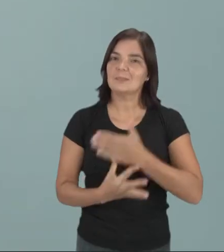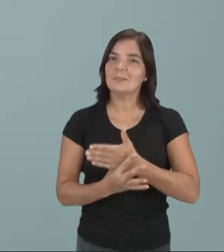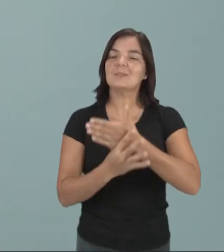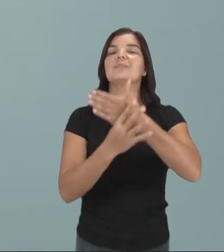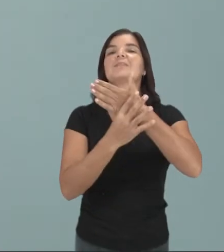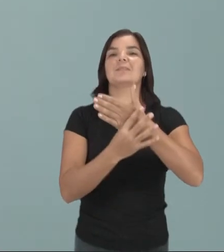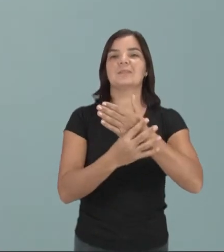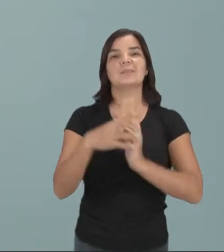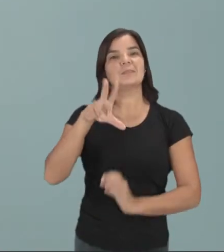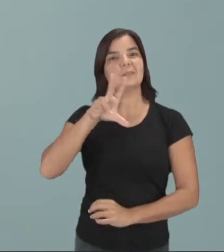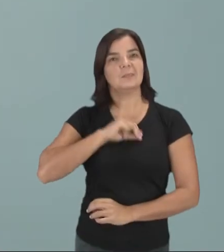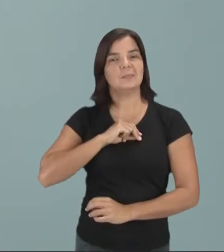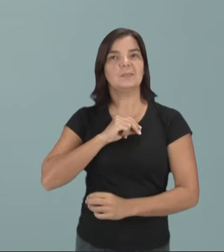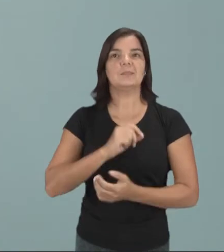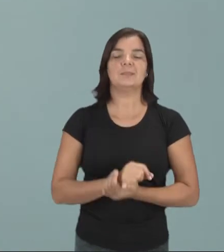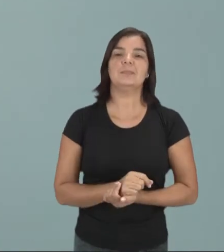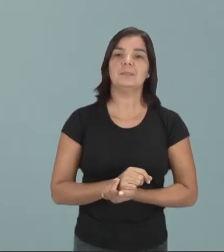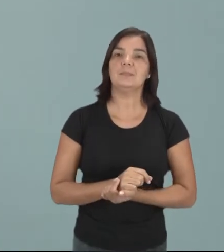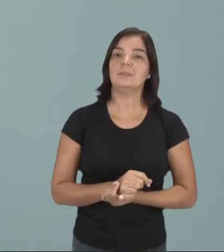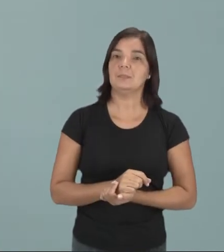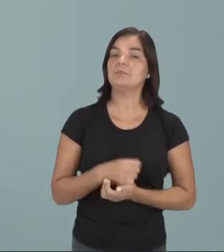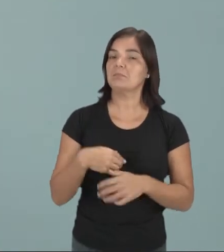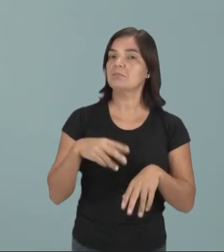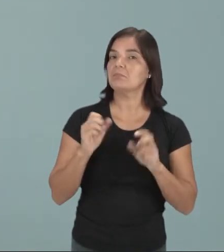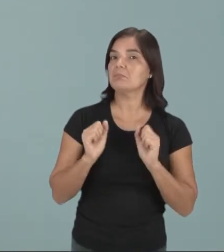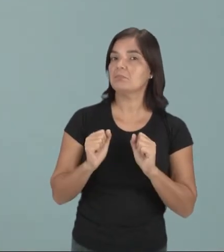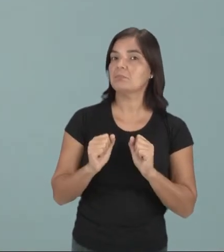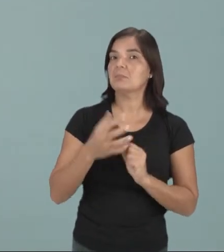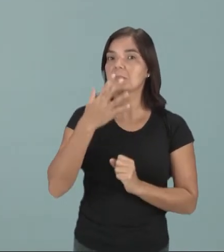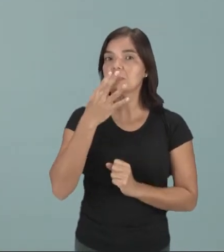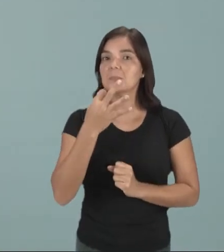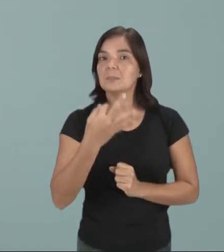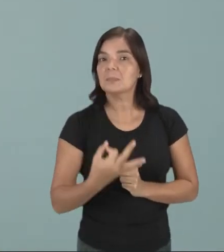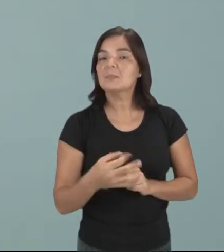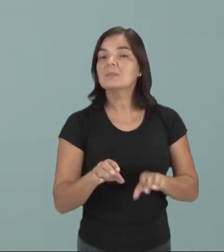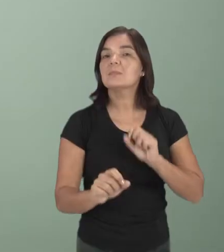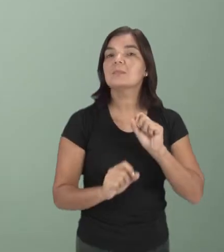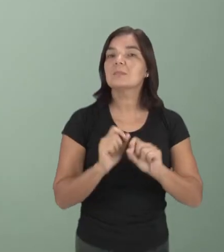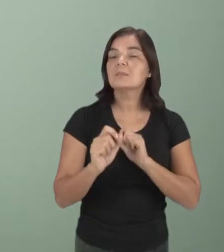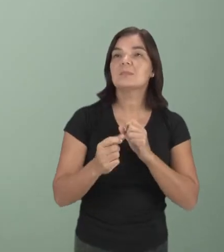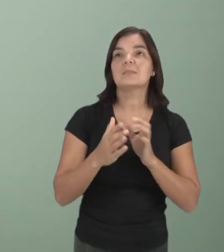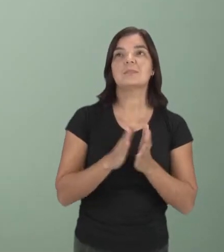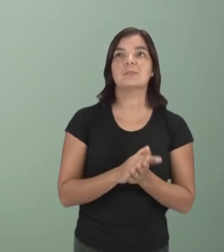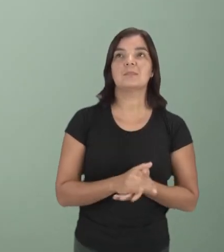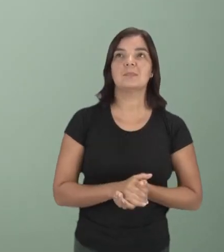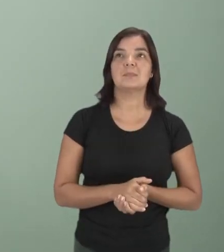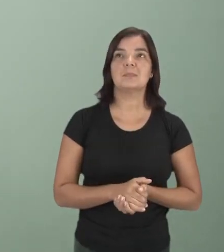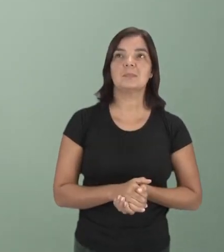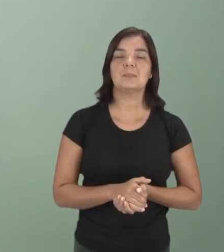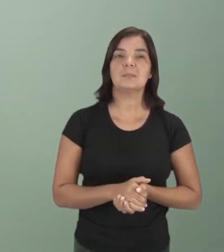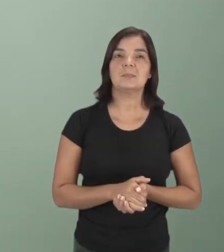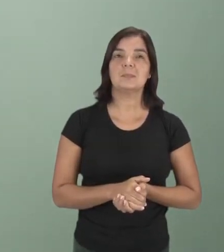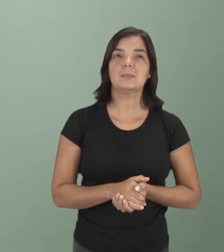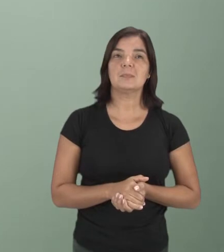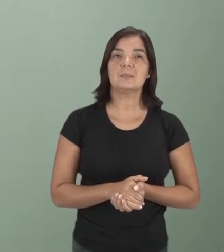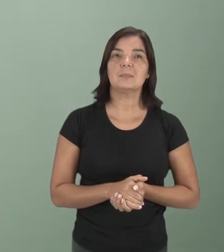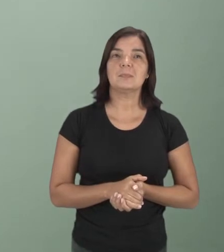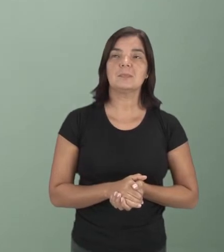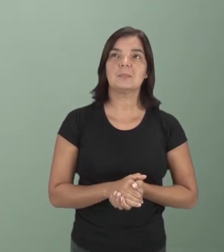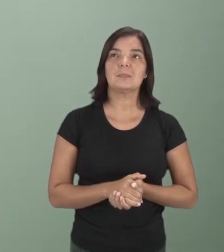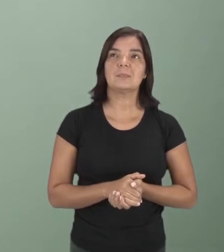realismo português. Então, pôde-se afirmar, depois de algum tempo, que